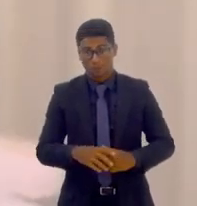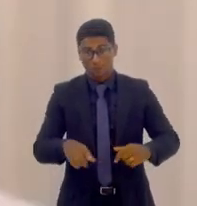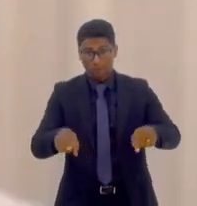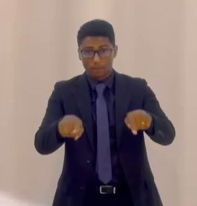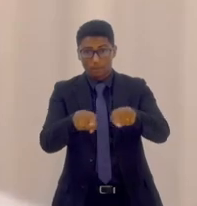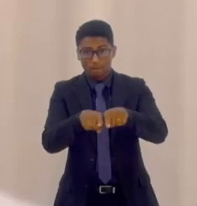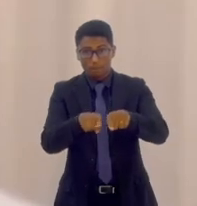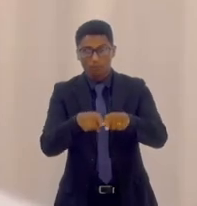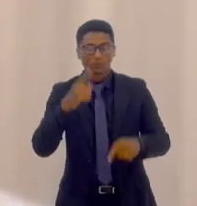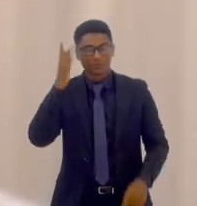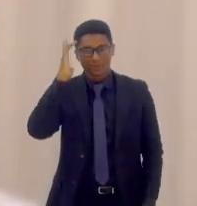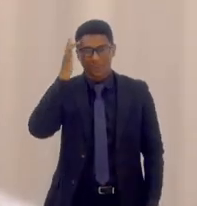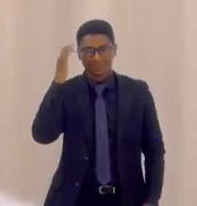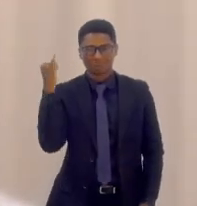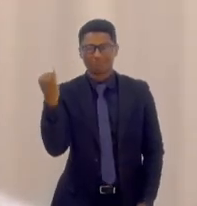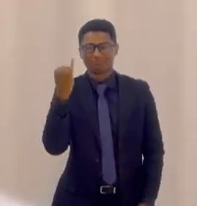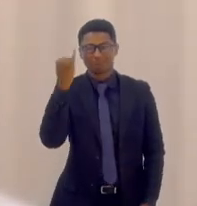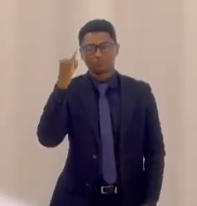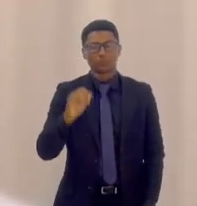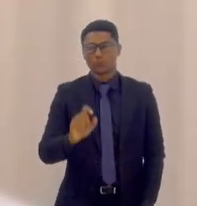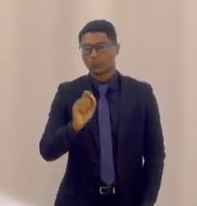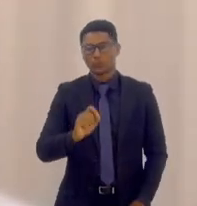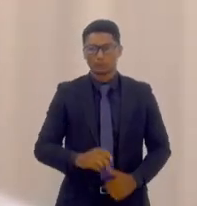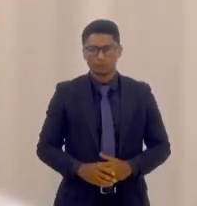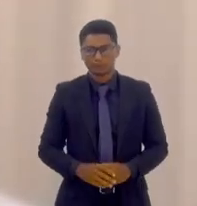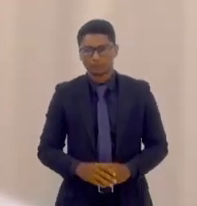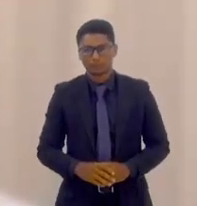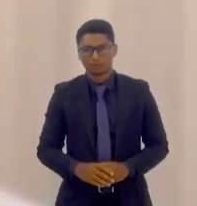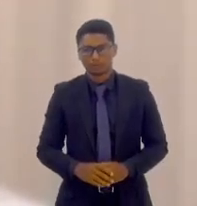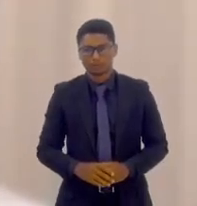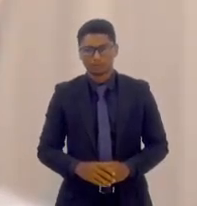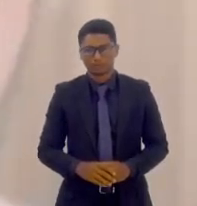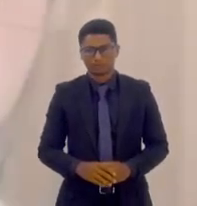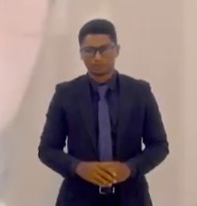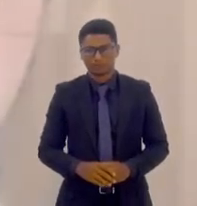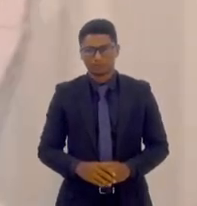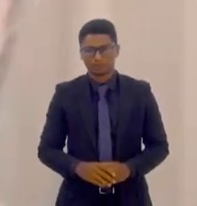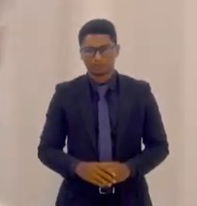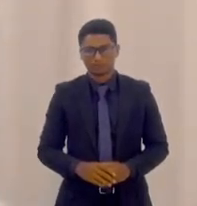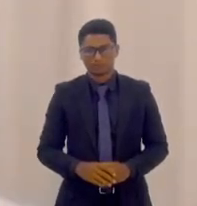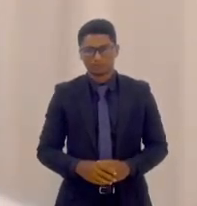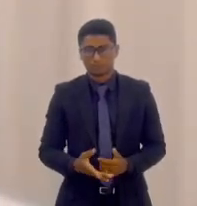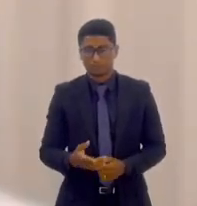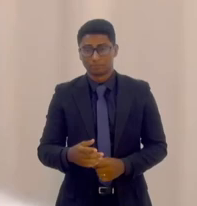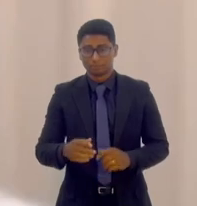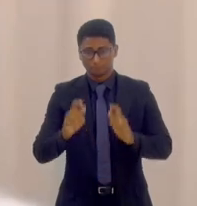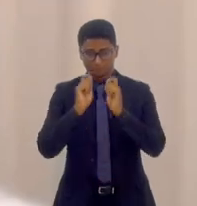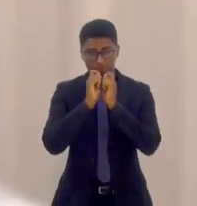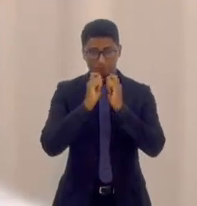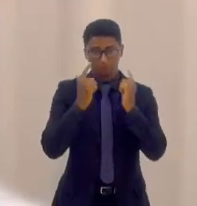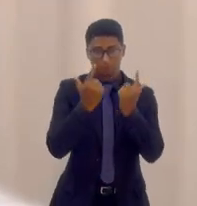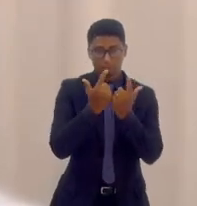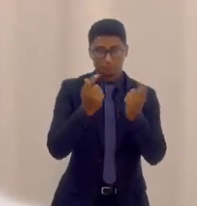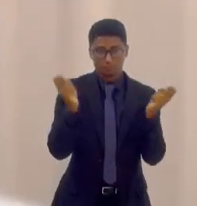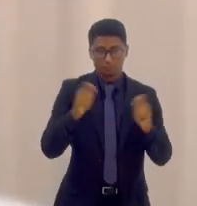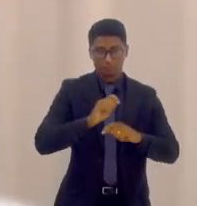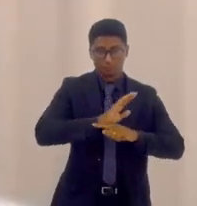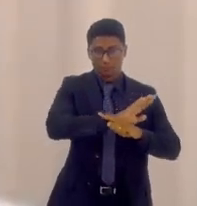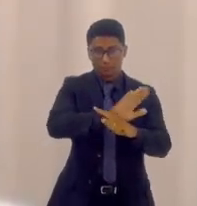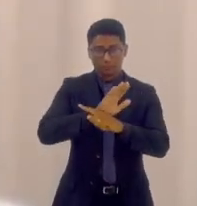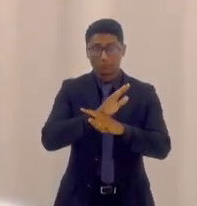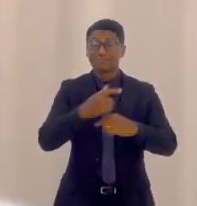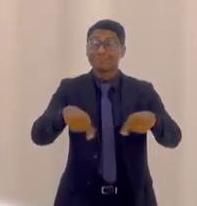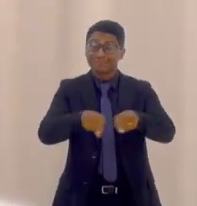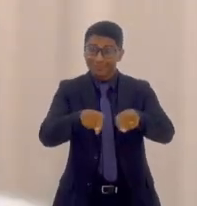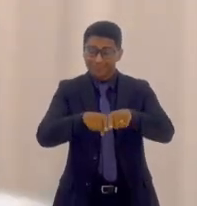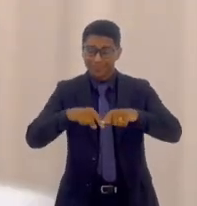acho que é uma coisa que acho que também é muito importante falar, que é uma das nossas preocupações, que também não tem muito, que a LERJ pode contribuir, mas a questão também